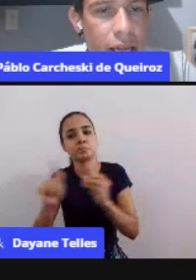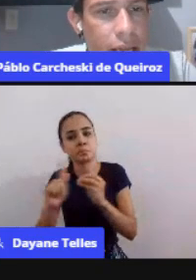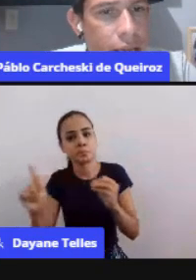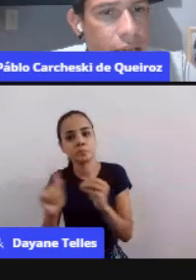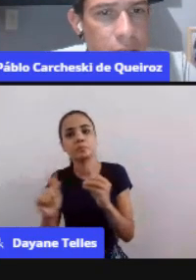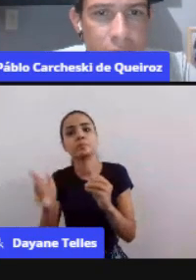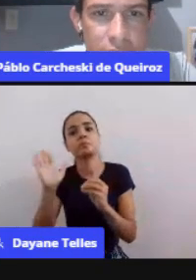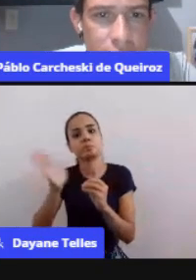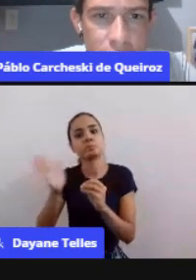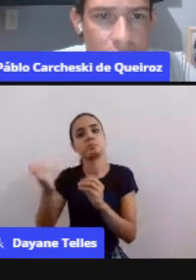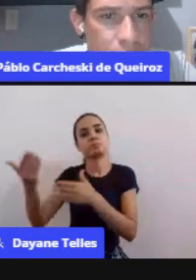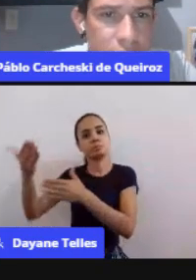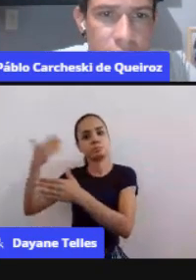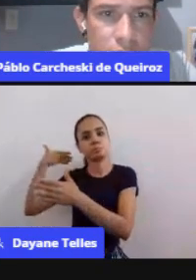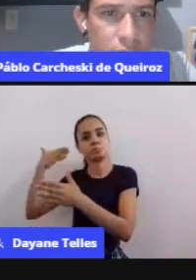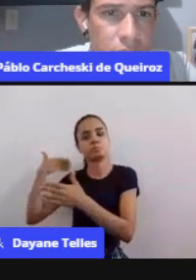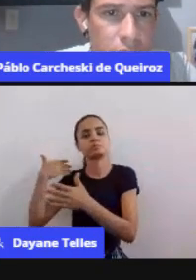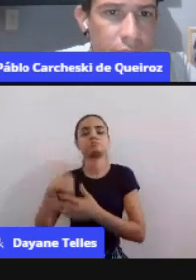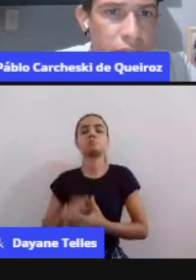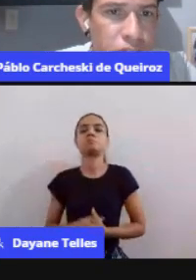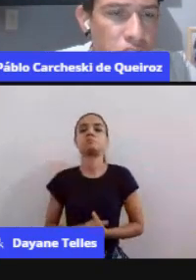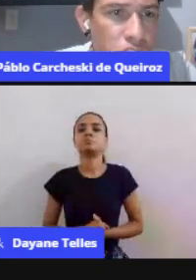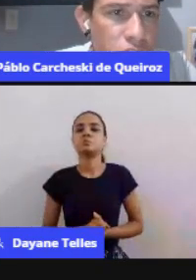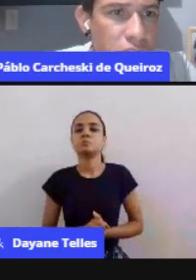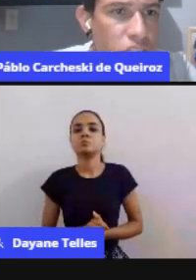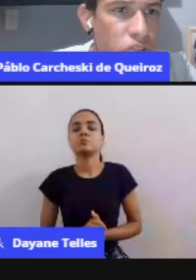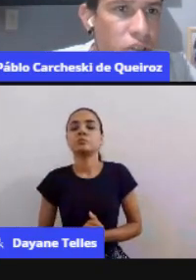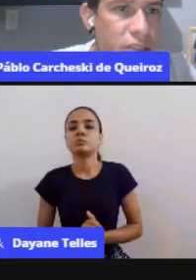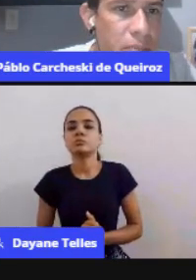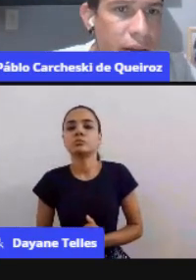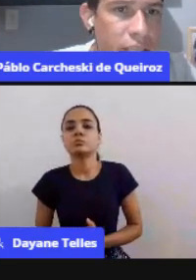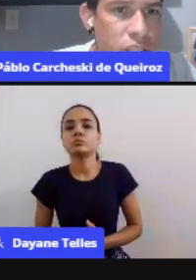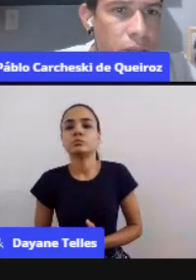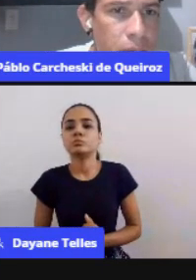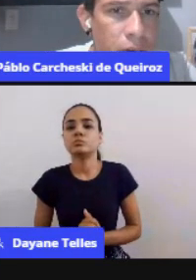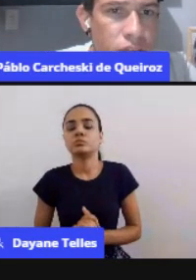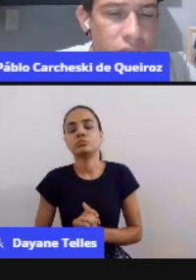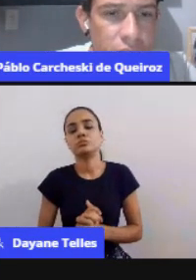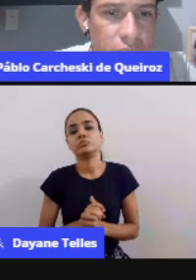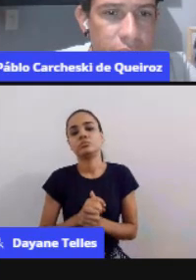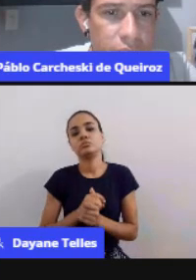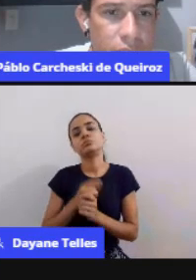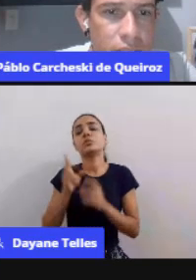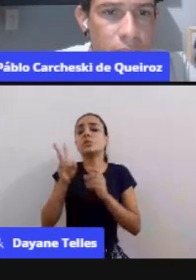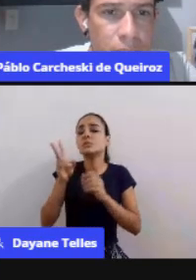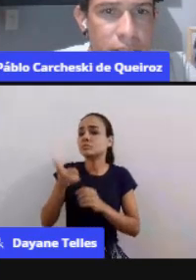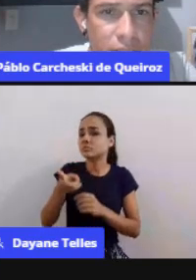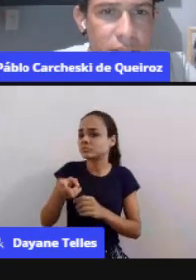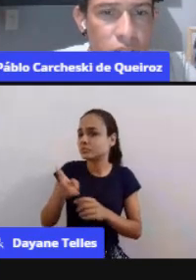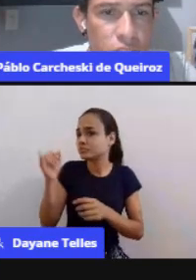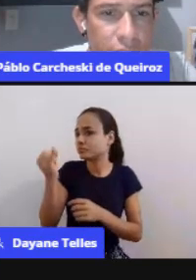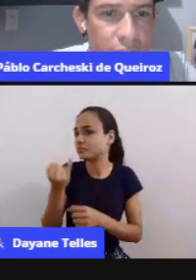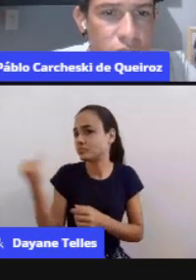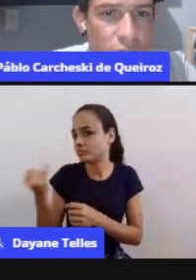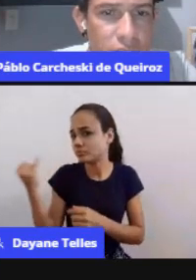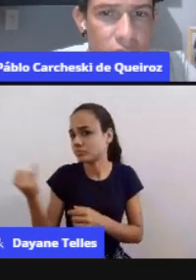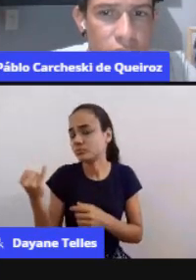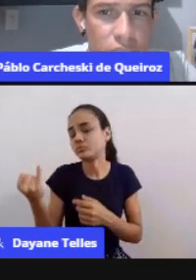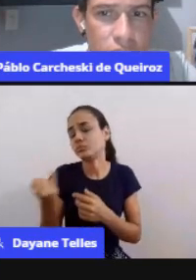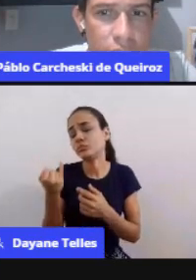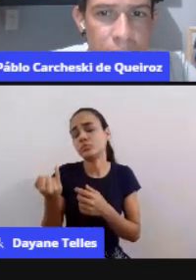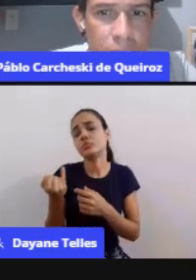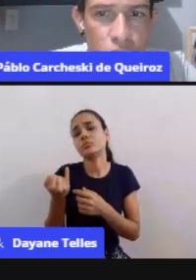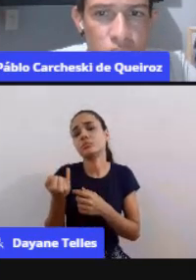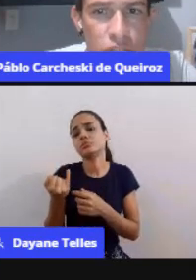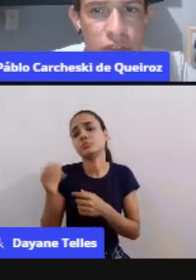autorais, mas sempre cita, né, a fonte de onde você tirou essa imagem, para você, né, também estar sendo honesto com